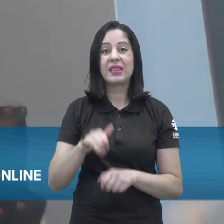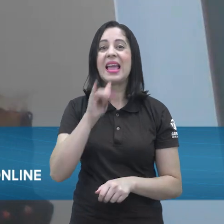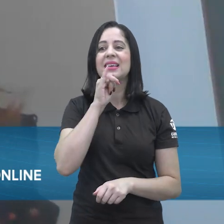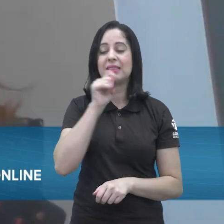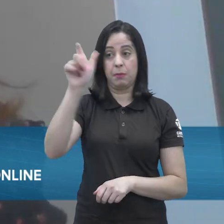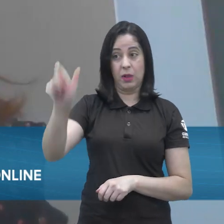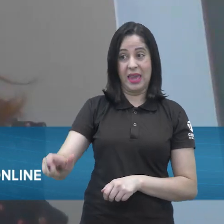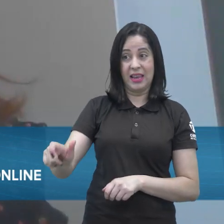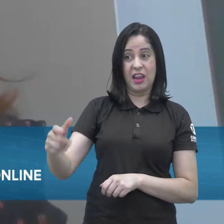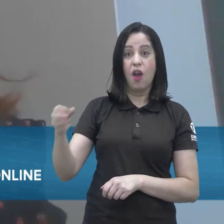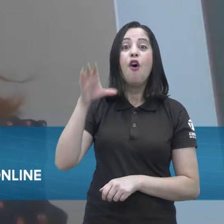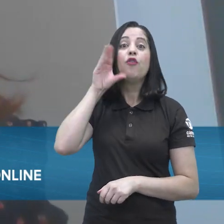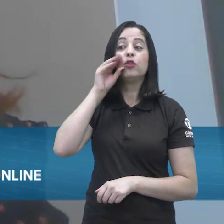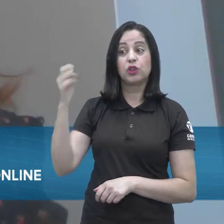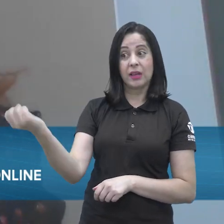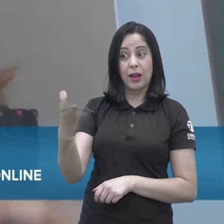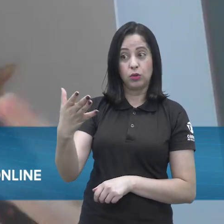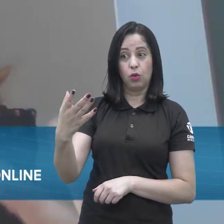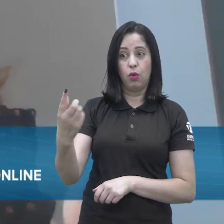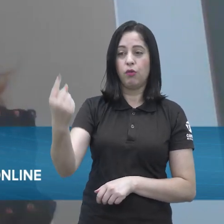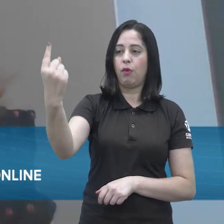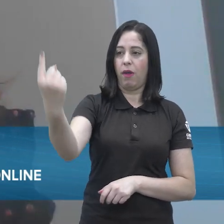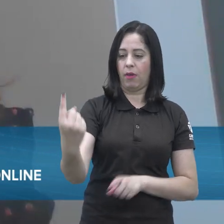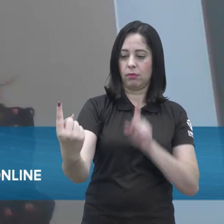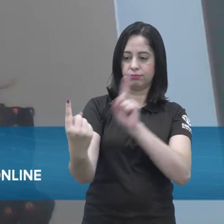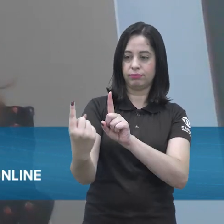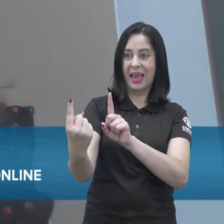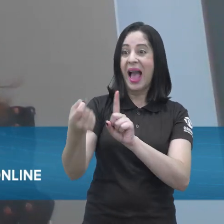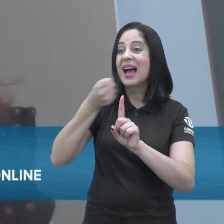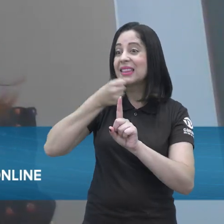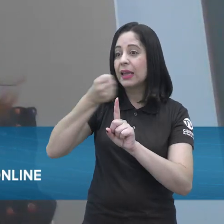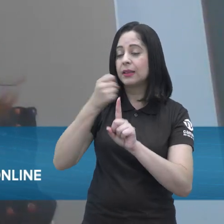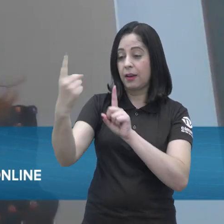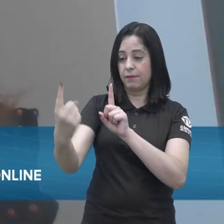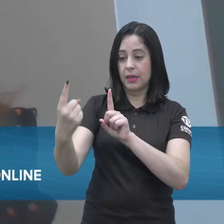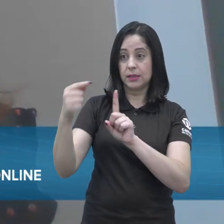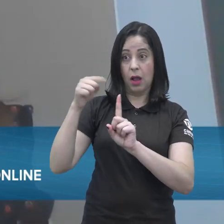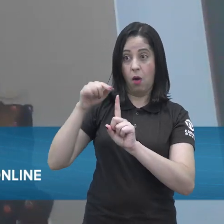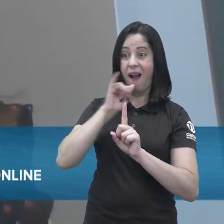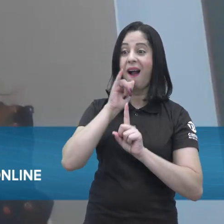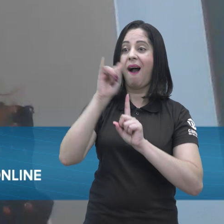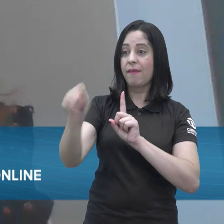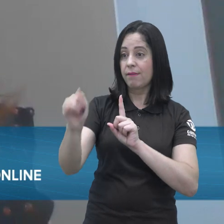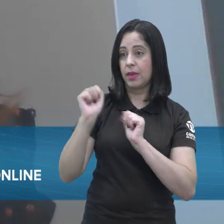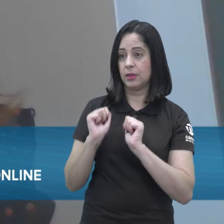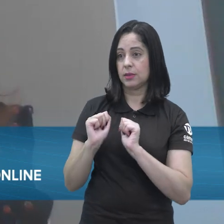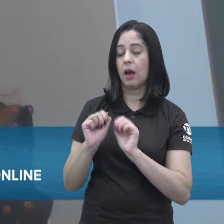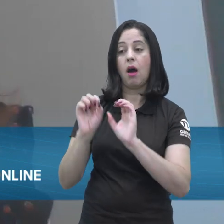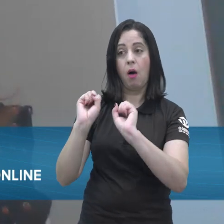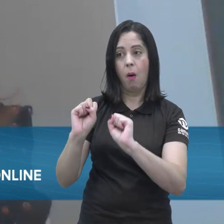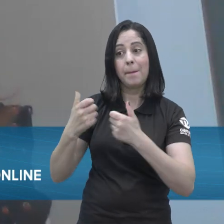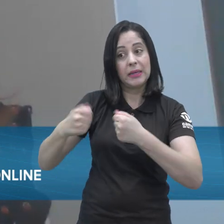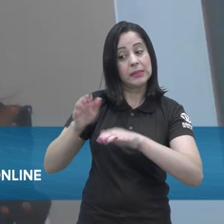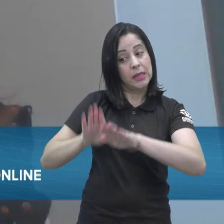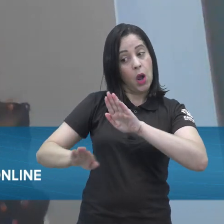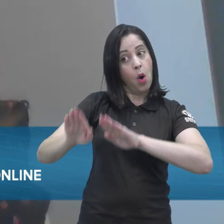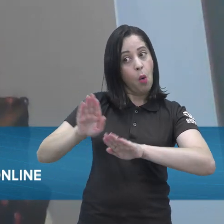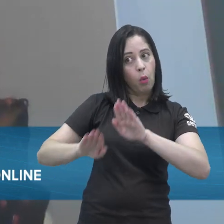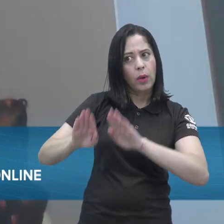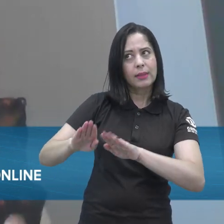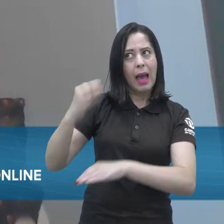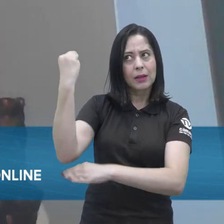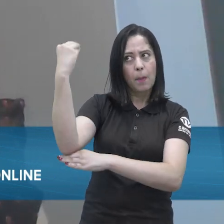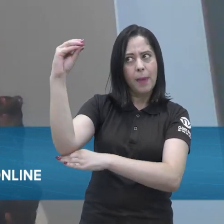com relação àquela empresa. Porque existem informações confidenciais, existe compliance,